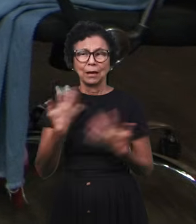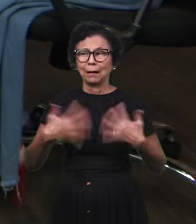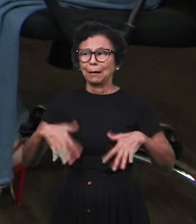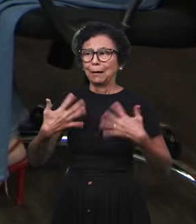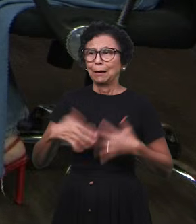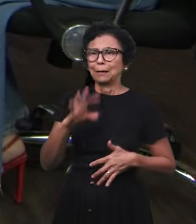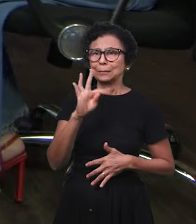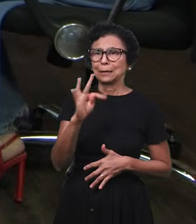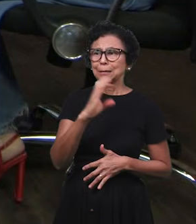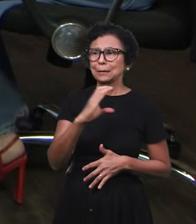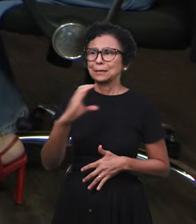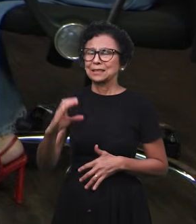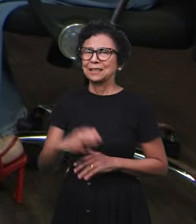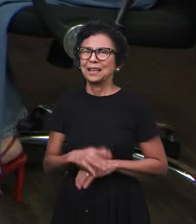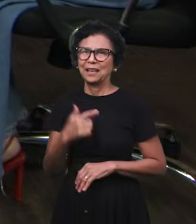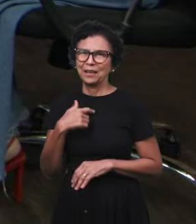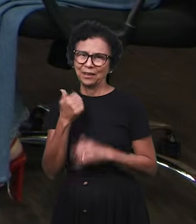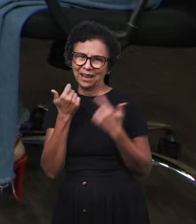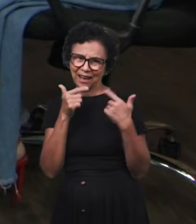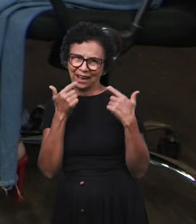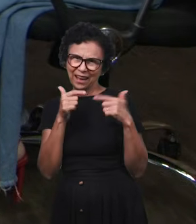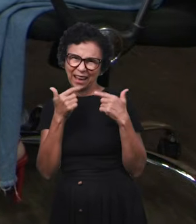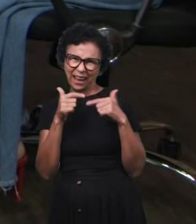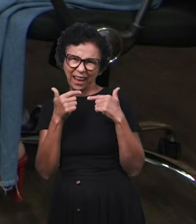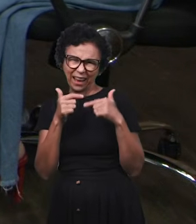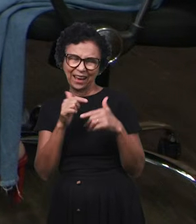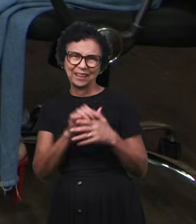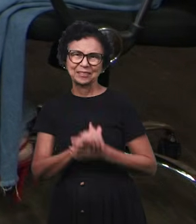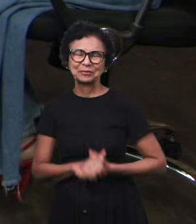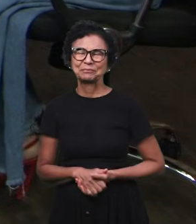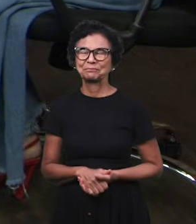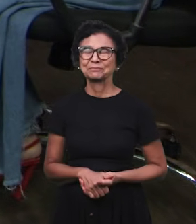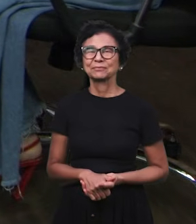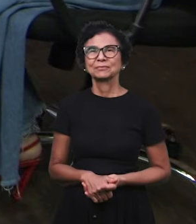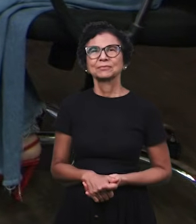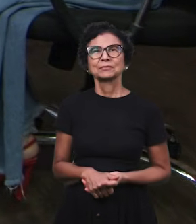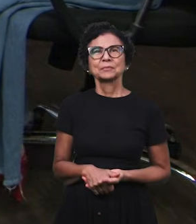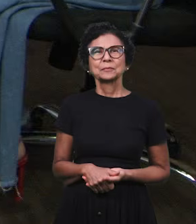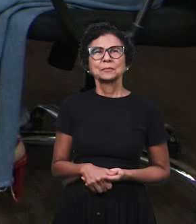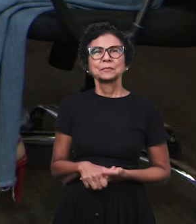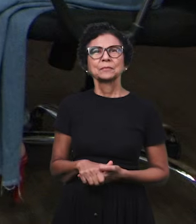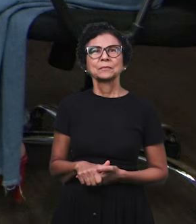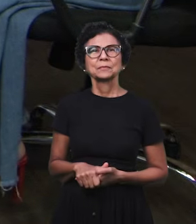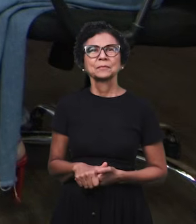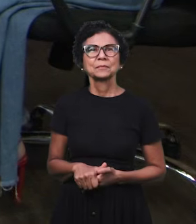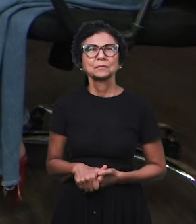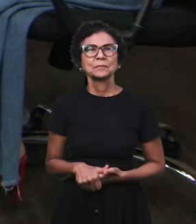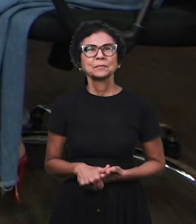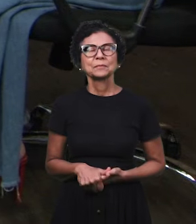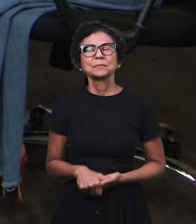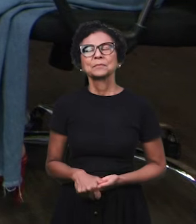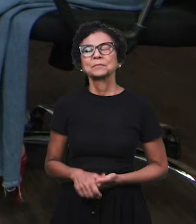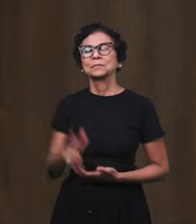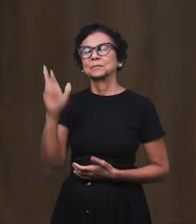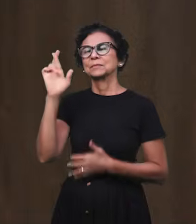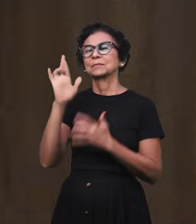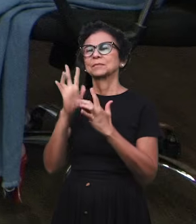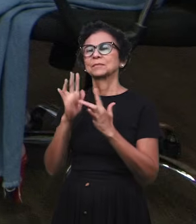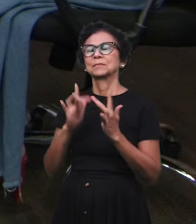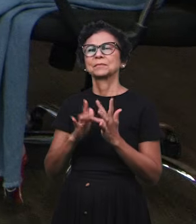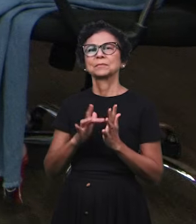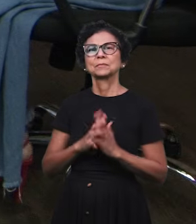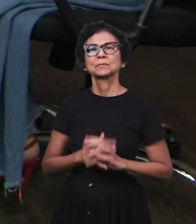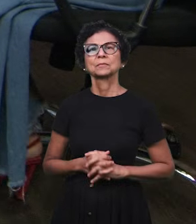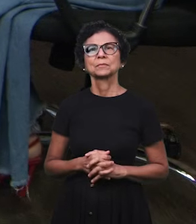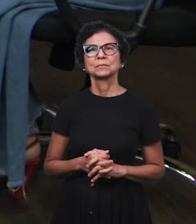alguma coisa divertida em ser professor, né? Carla, obrigado, querida. Paz, Senhor. Obrigada, paz do Senhor. Paz do Senhor a todos. Minha